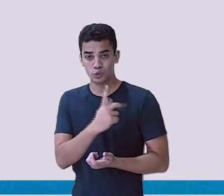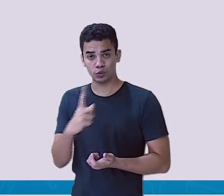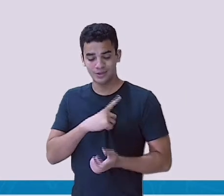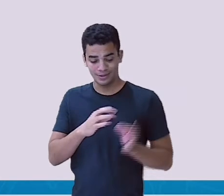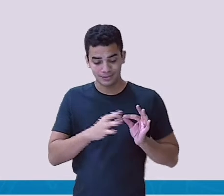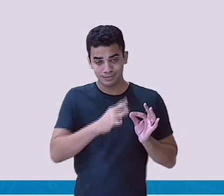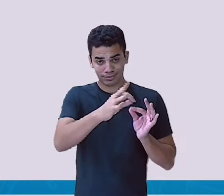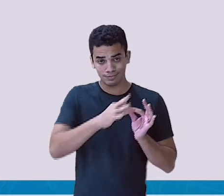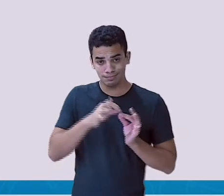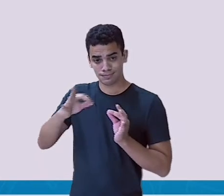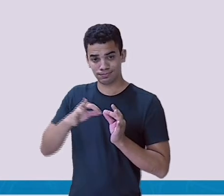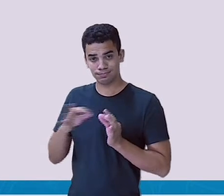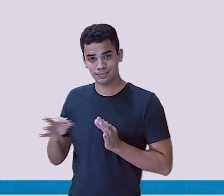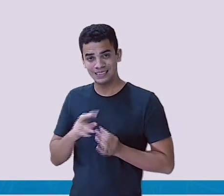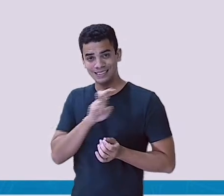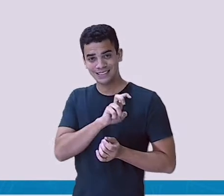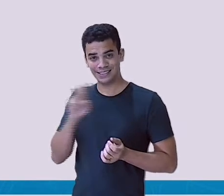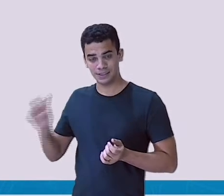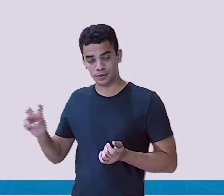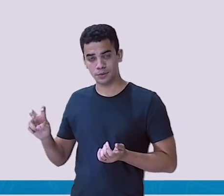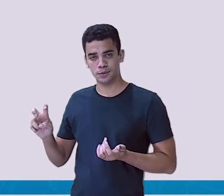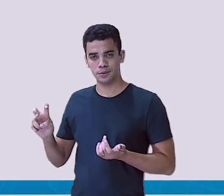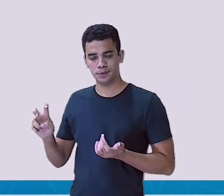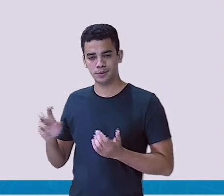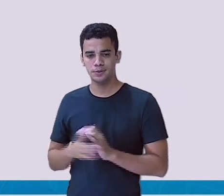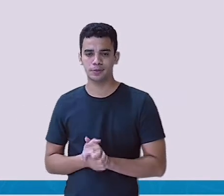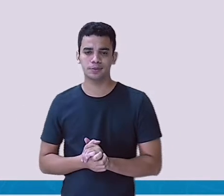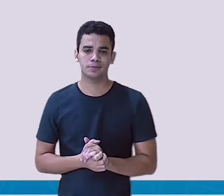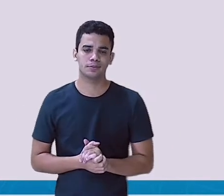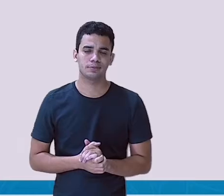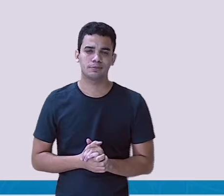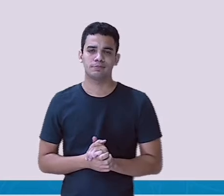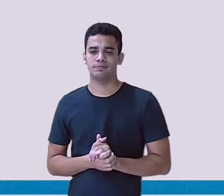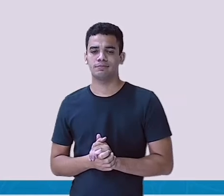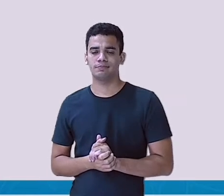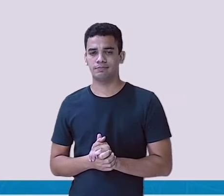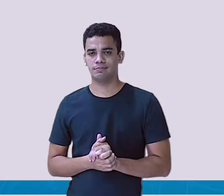é 5. Então, ângulo, lado, ângulo.